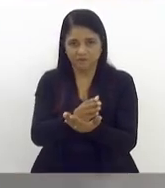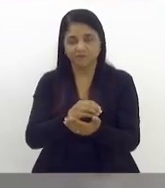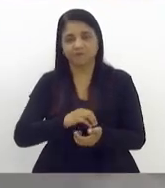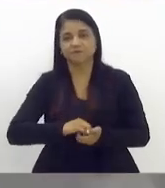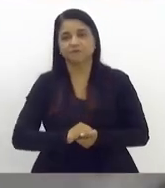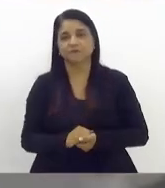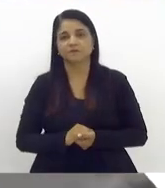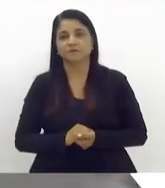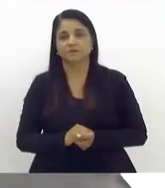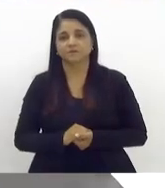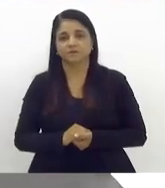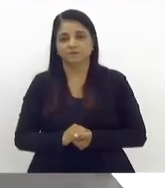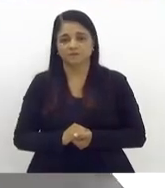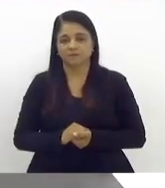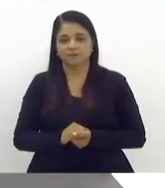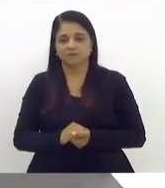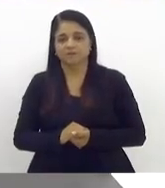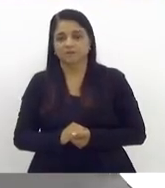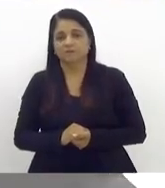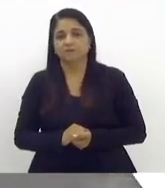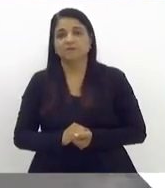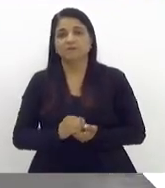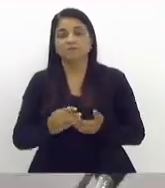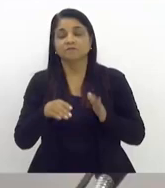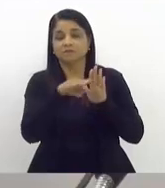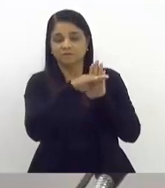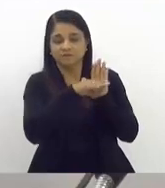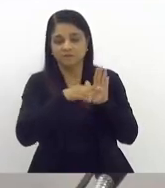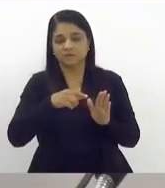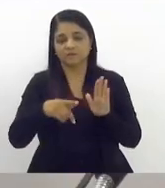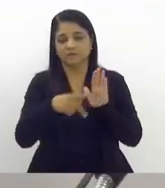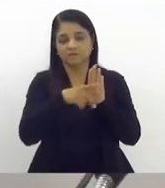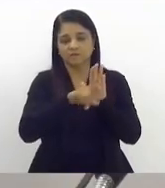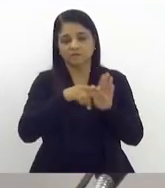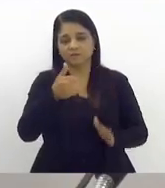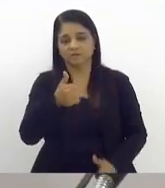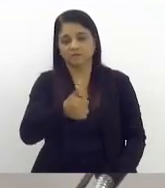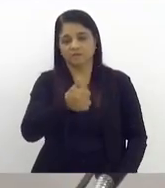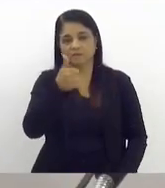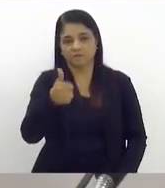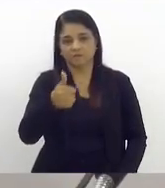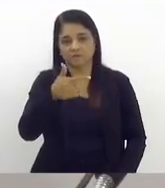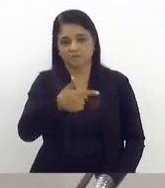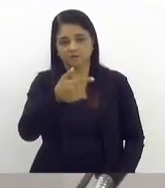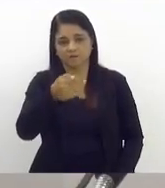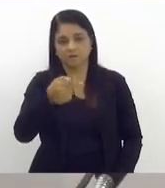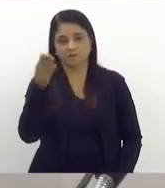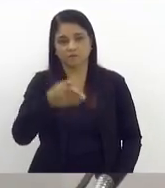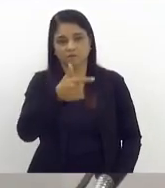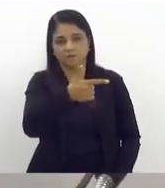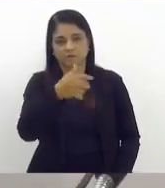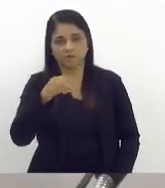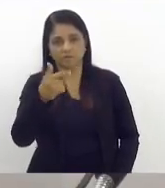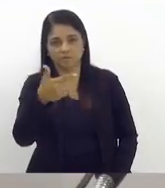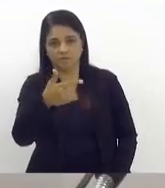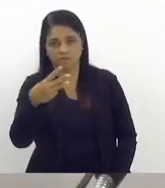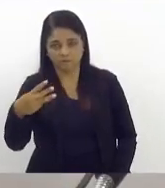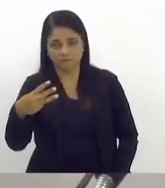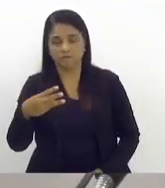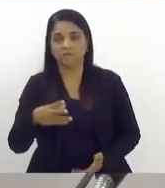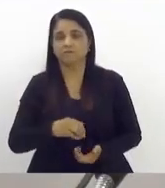aprovado. Passemos ao item 2 da pauta, o PL 1172 de 23, de autoria dos Presidente, deputados... Presidente, rapidamente sobre o